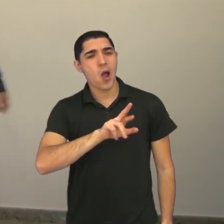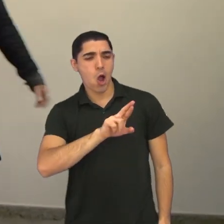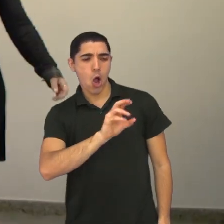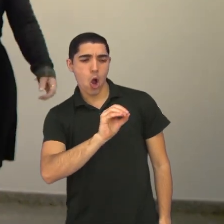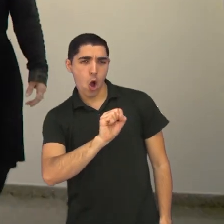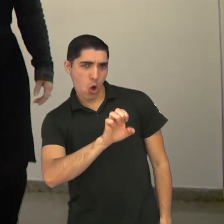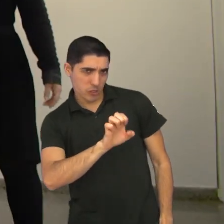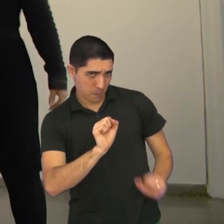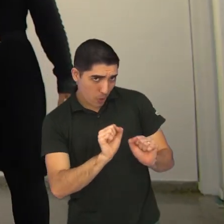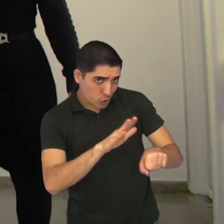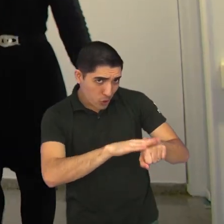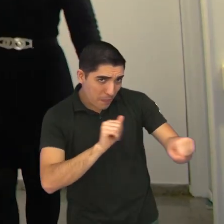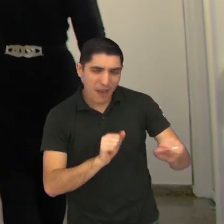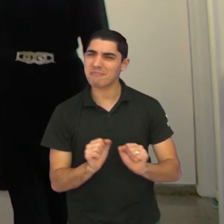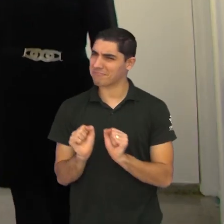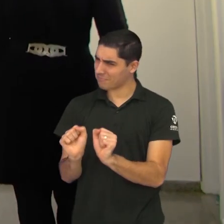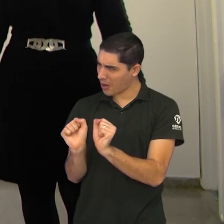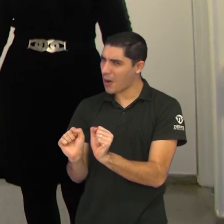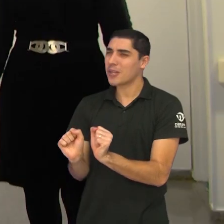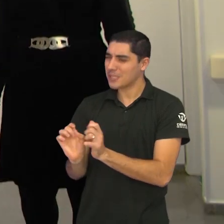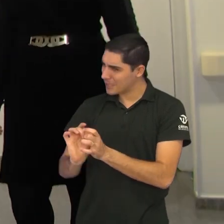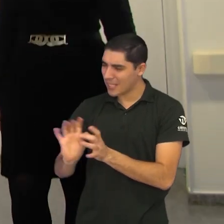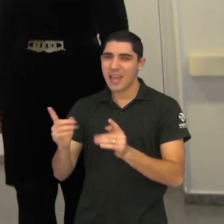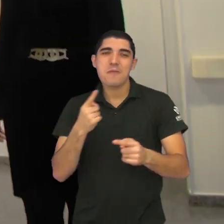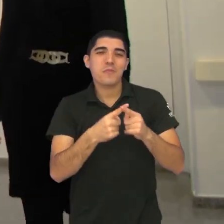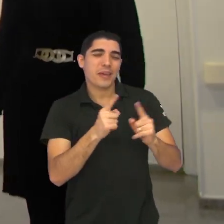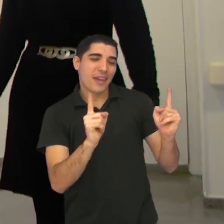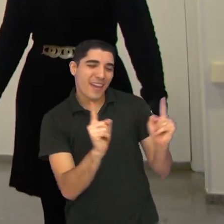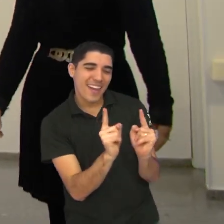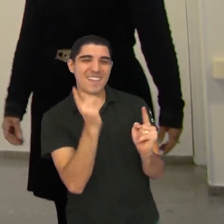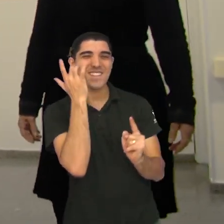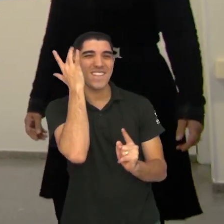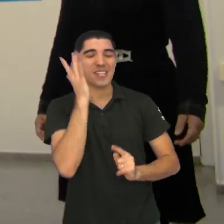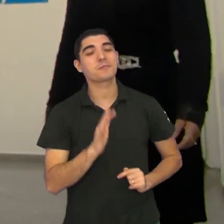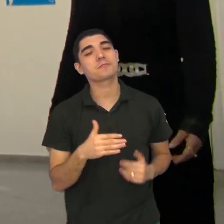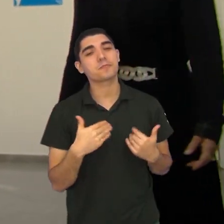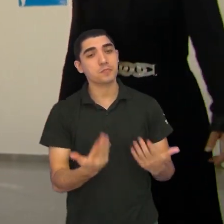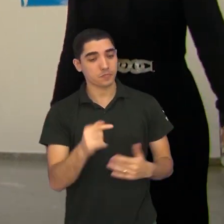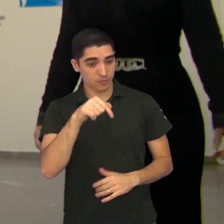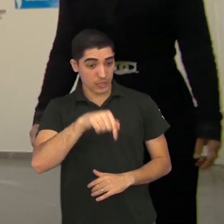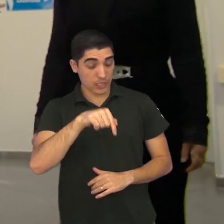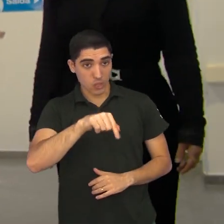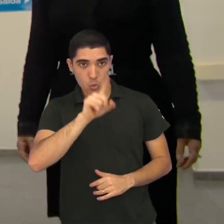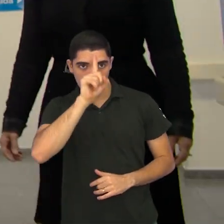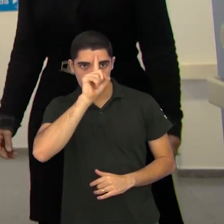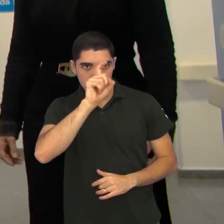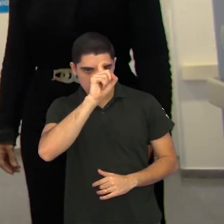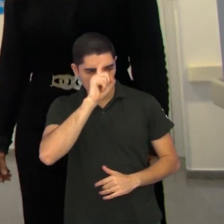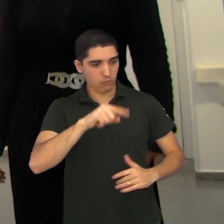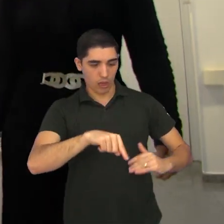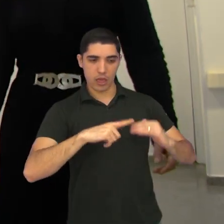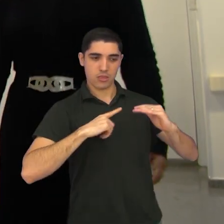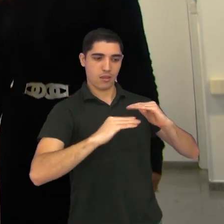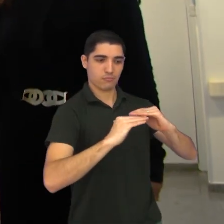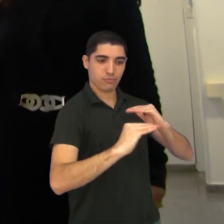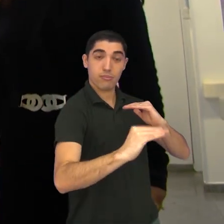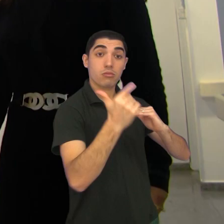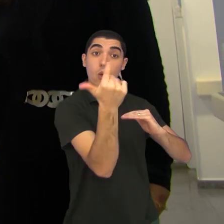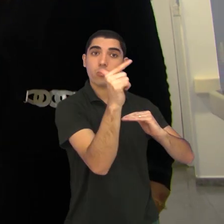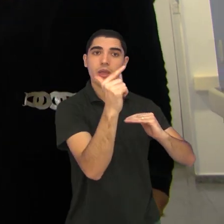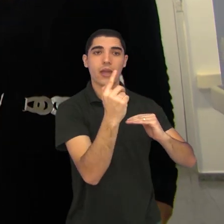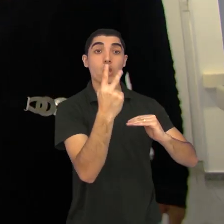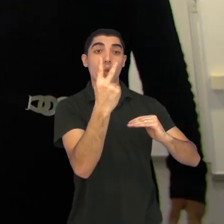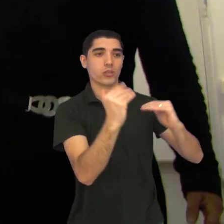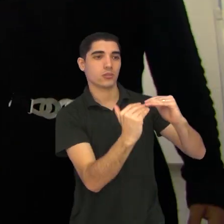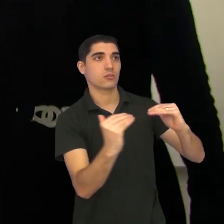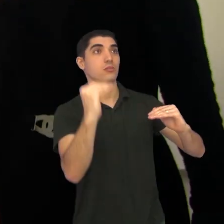Rose, aliás, tu te chama de Rose, tudo bem? Sim! Só para ficar mais curtinho. Rose, esse hospital, aproveitando que ele é plano, não tem segundo